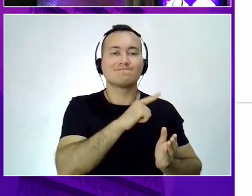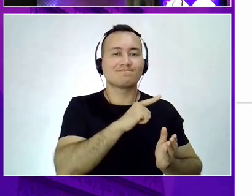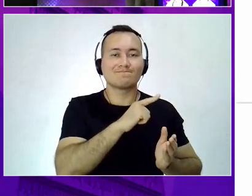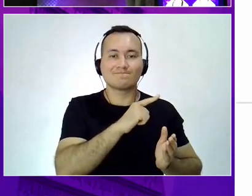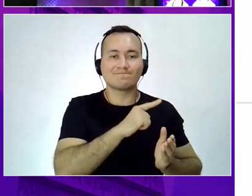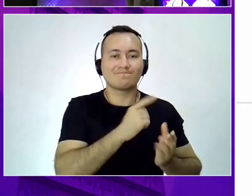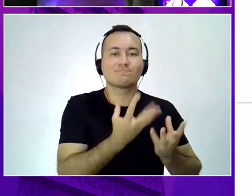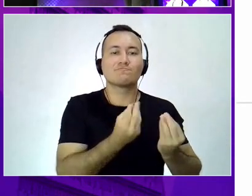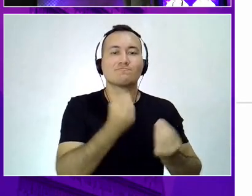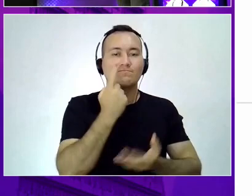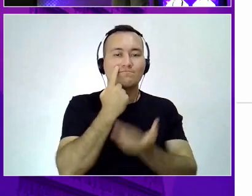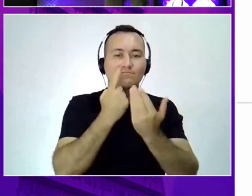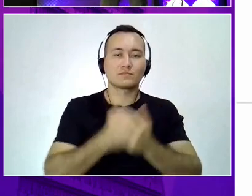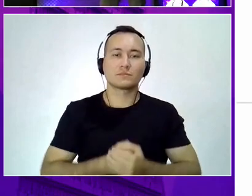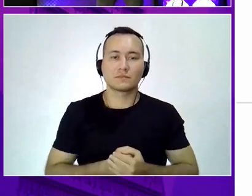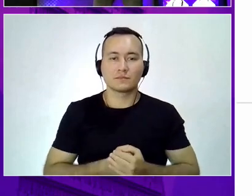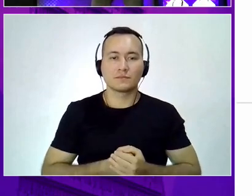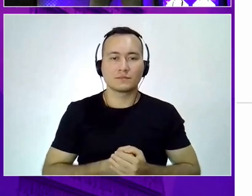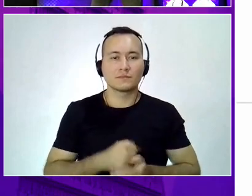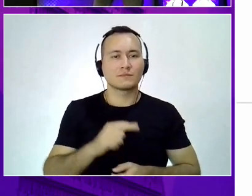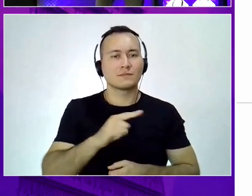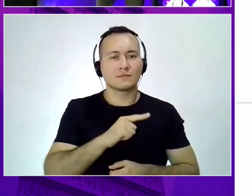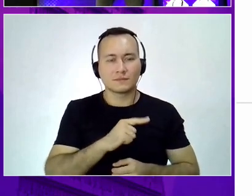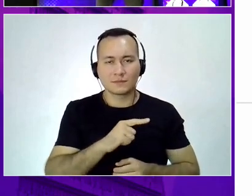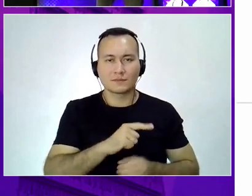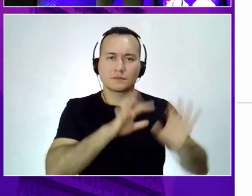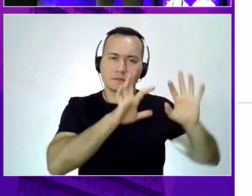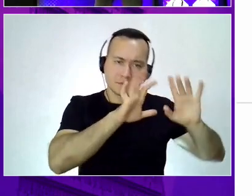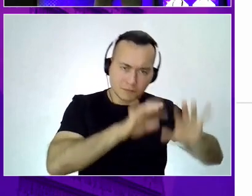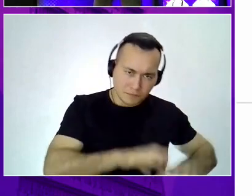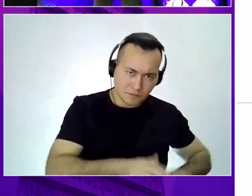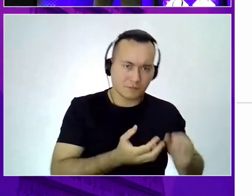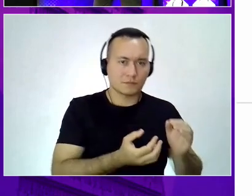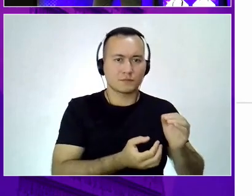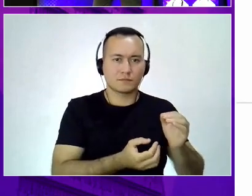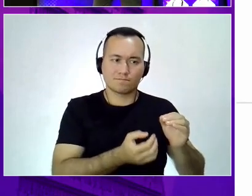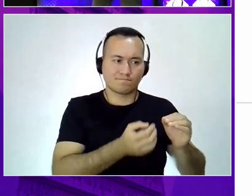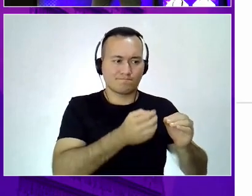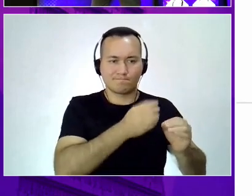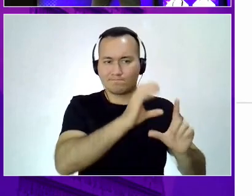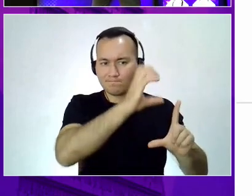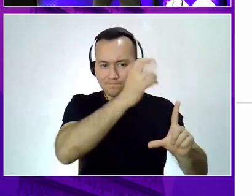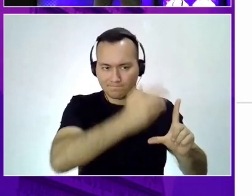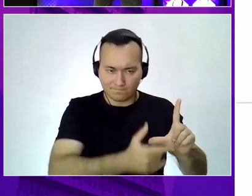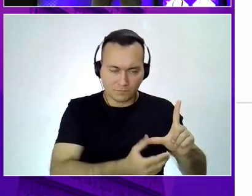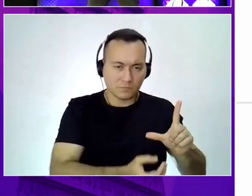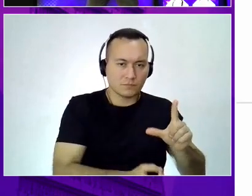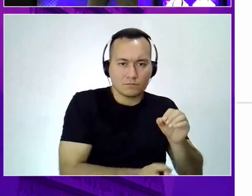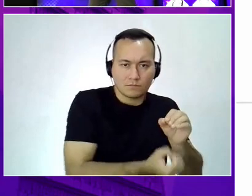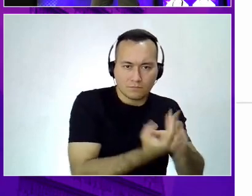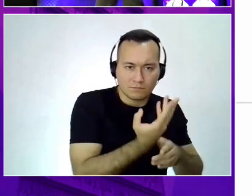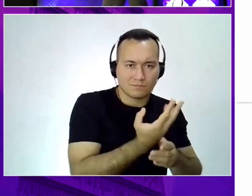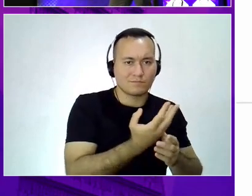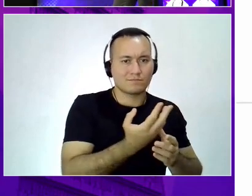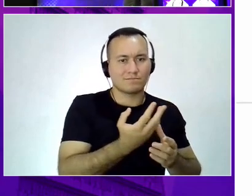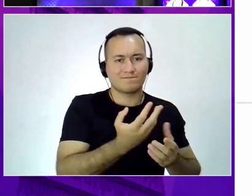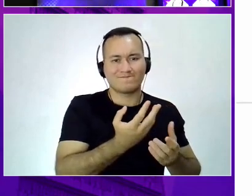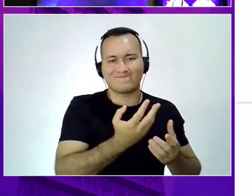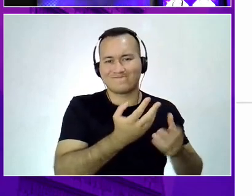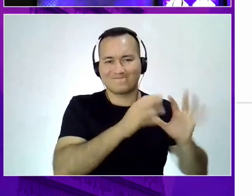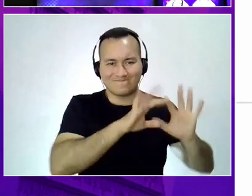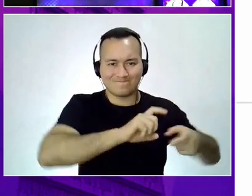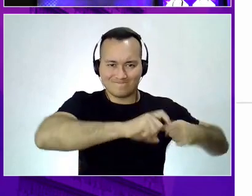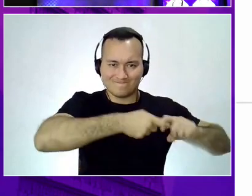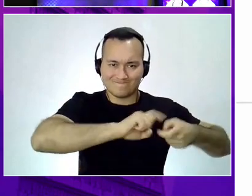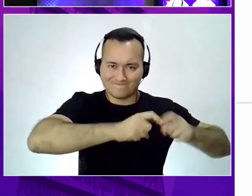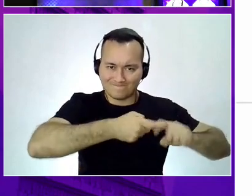Aí eu tenho várias outras tarefas que são executadas. Eu posso ter, inclusive, aqui testes integrados, testes de aceitação, várias outras coisas